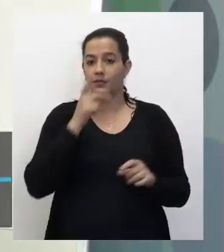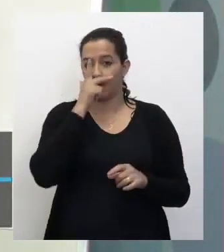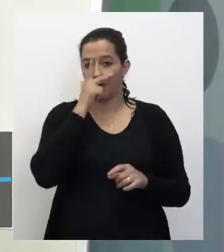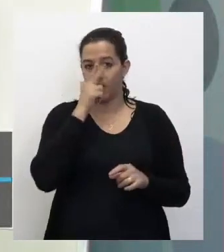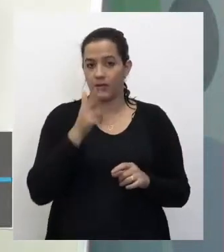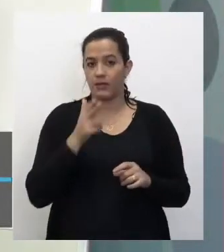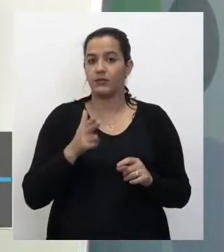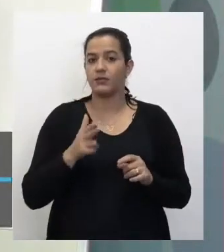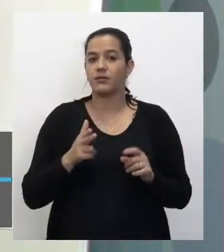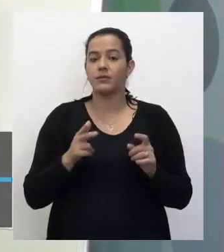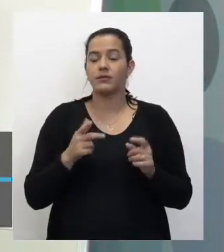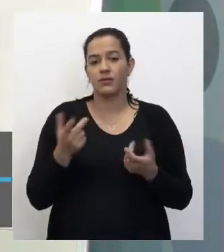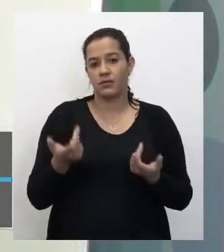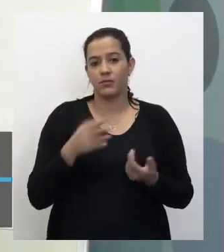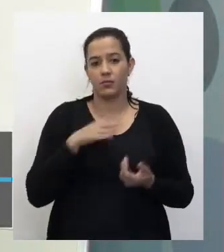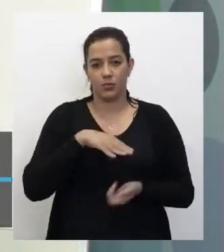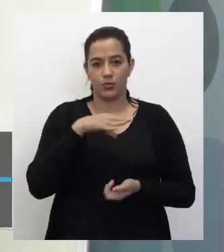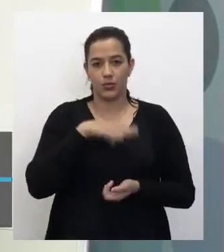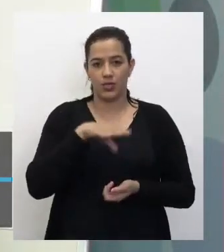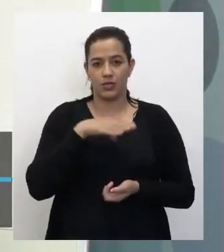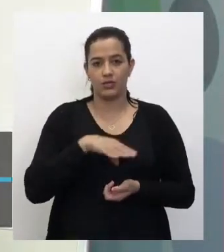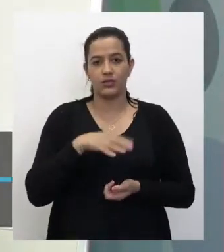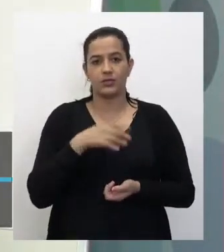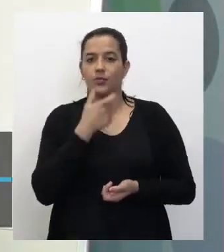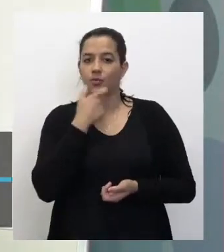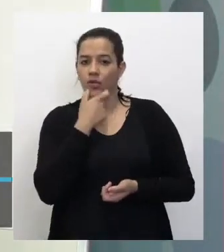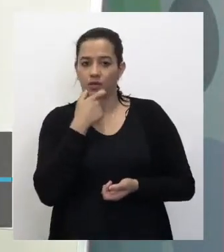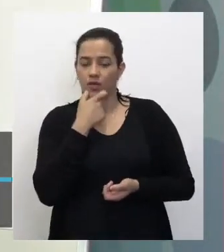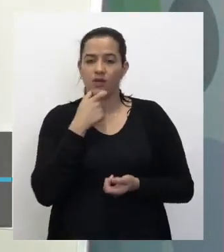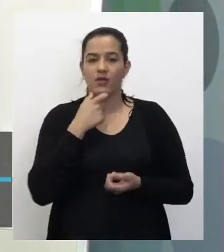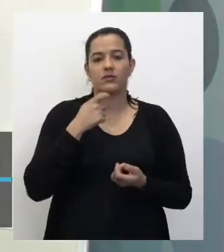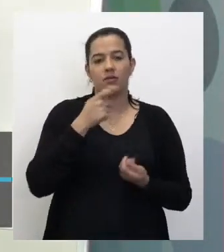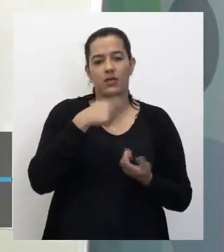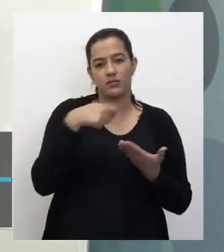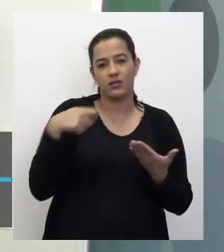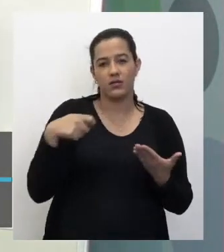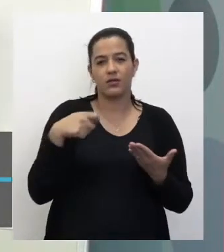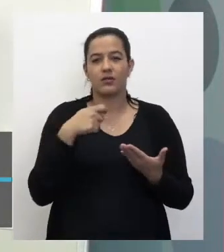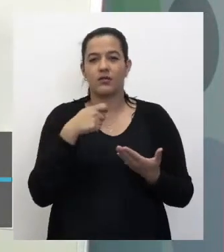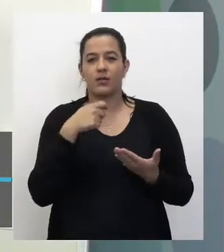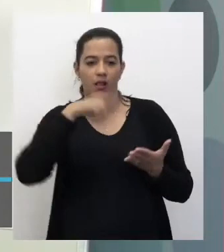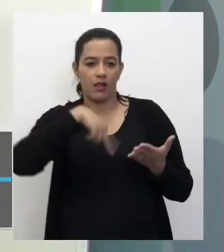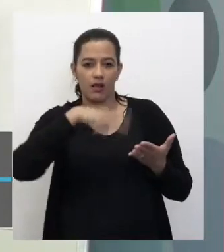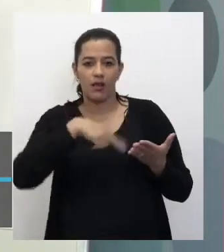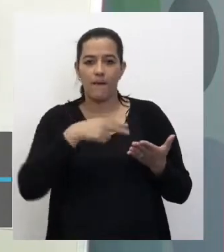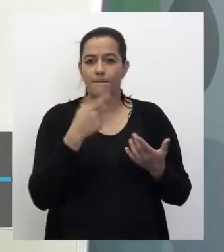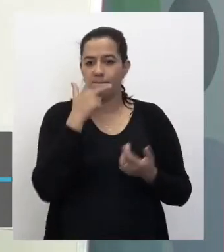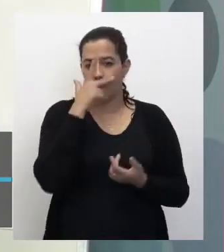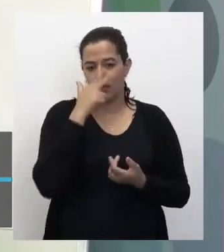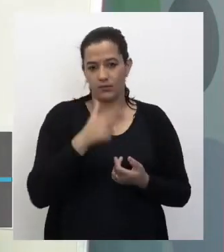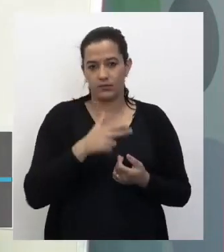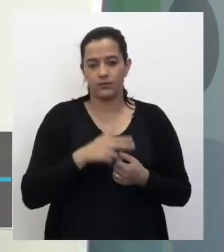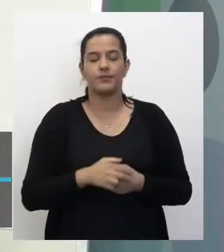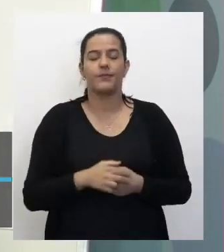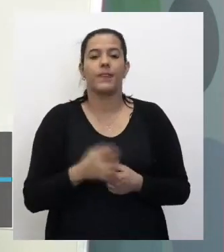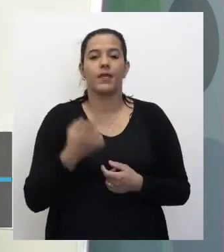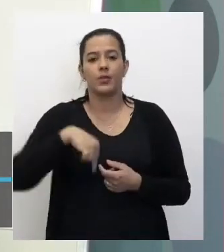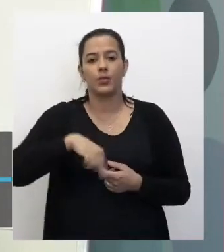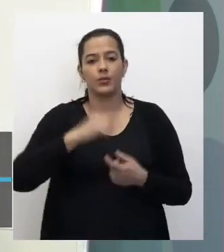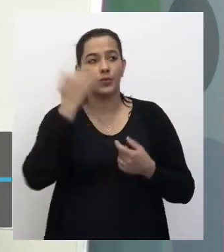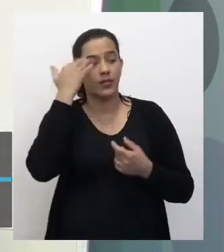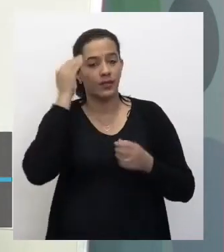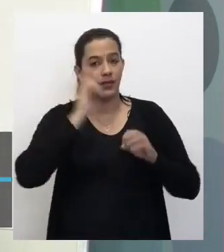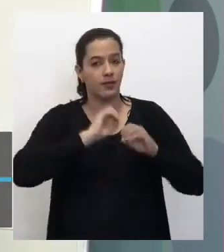nas duas línguas, né? A ortografia parecida, a pronúncia parecida, então a gente consegue entender por que as palavras são